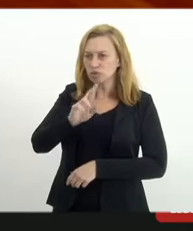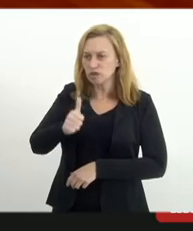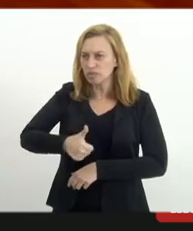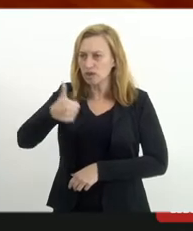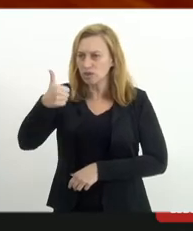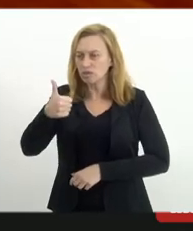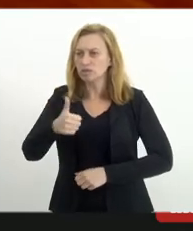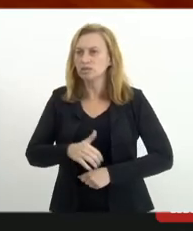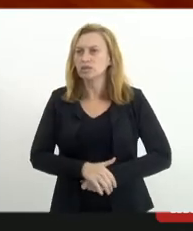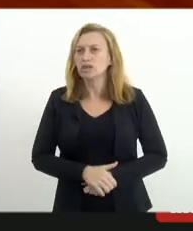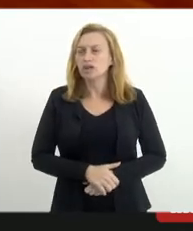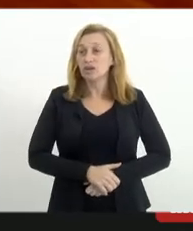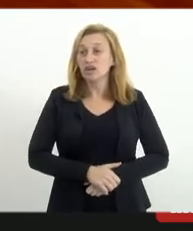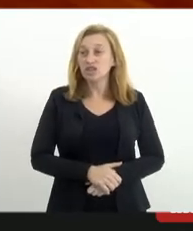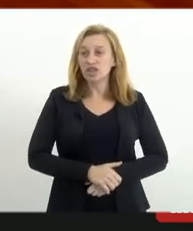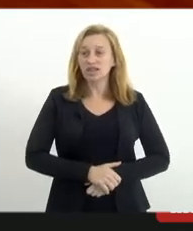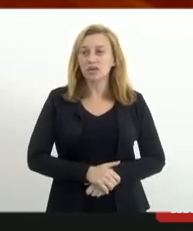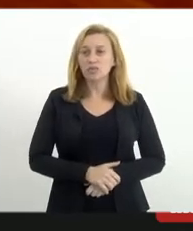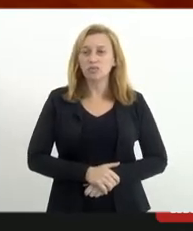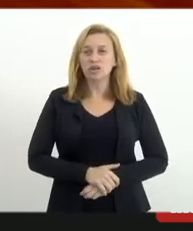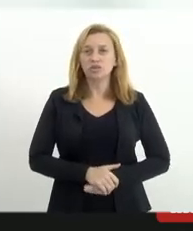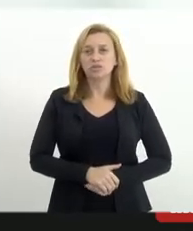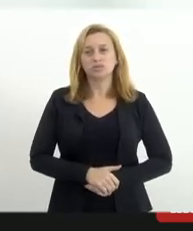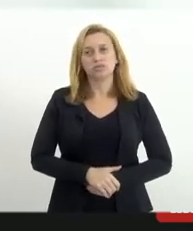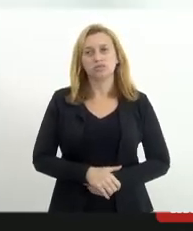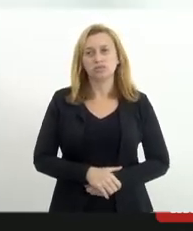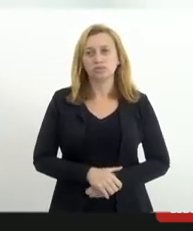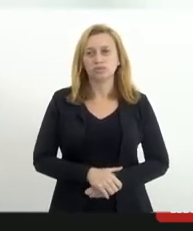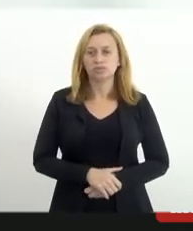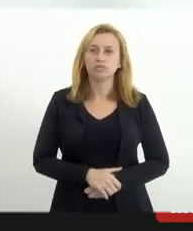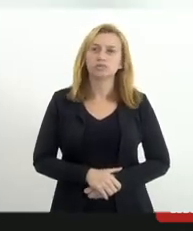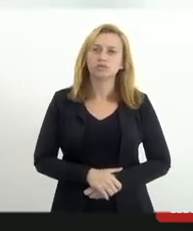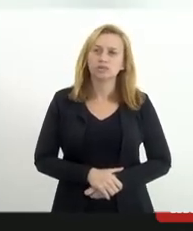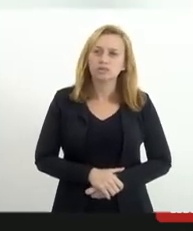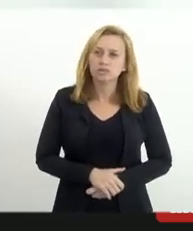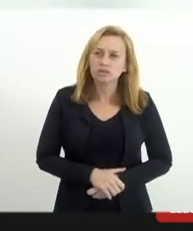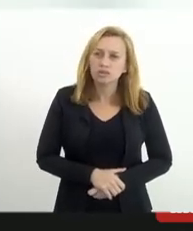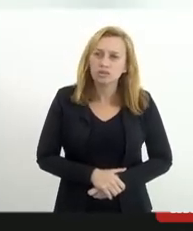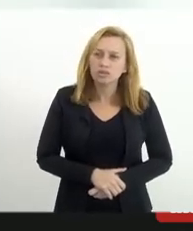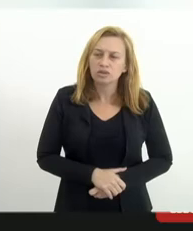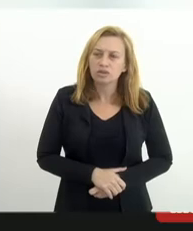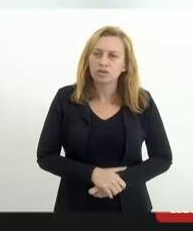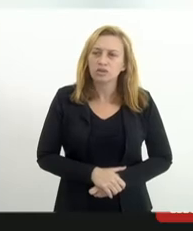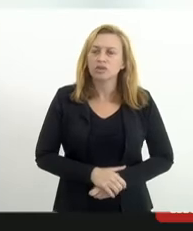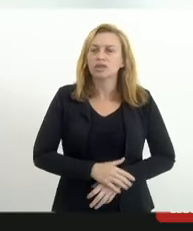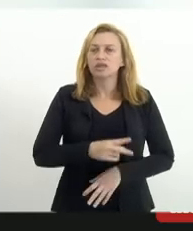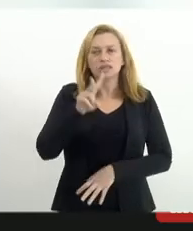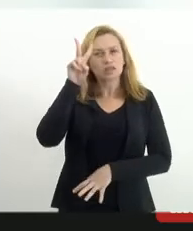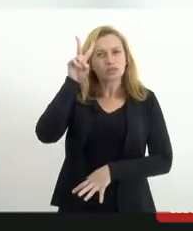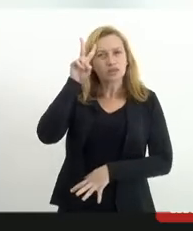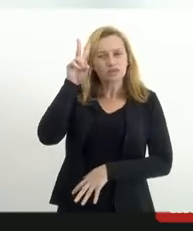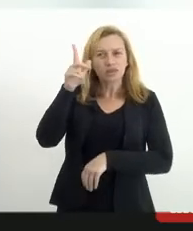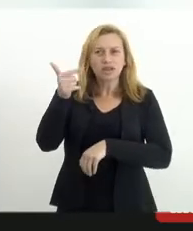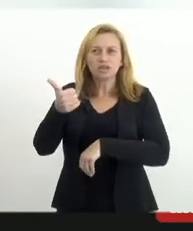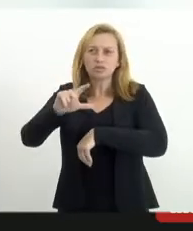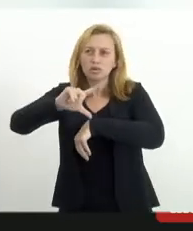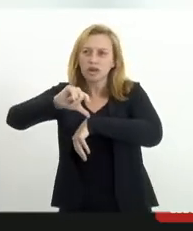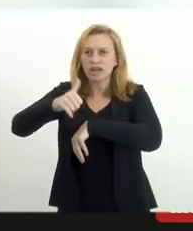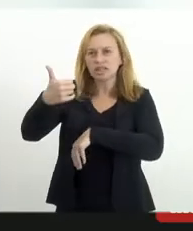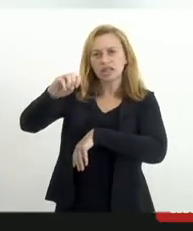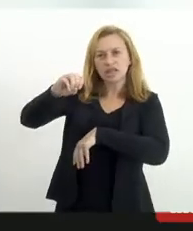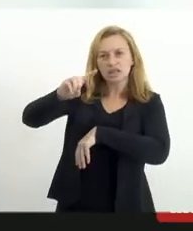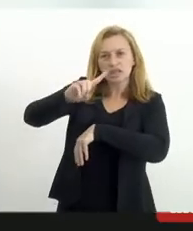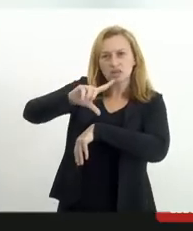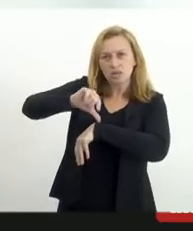a princípio... Eu vou expedir o ofício para todos, marcando segunda-feira, 10 horas. Estou fazendo só